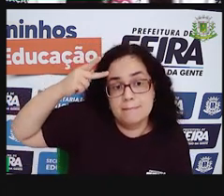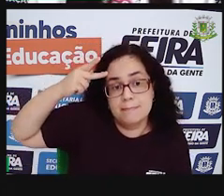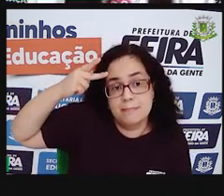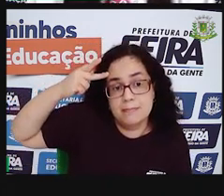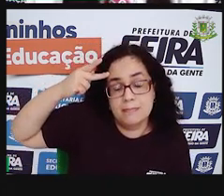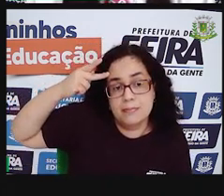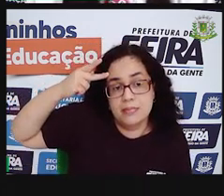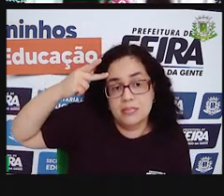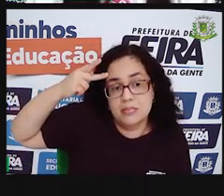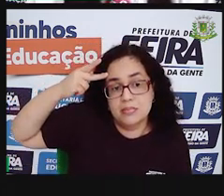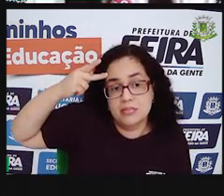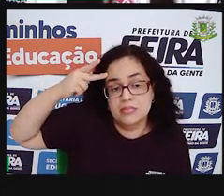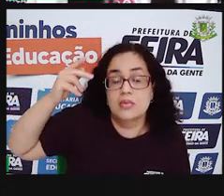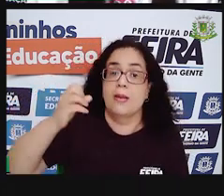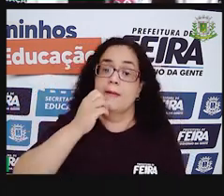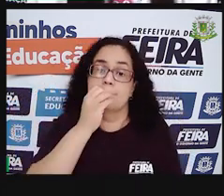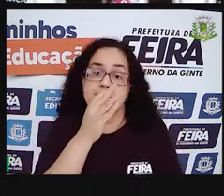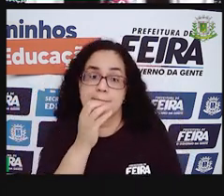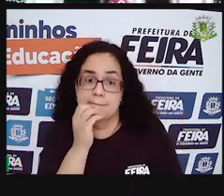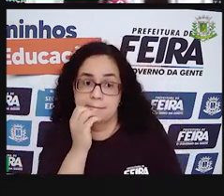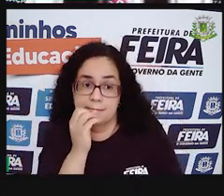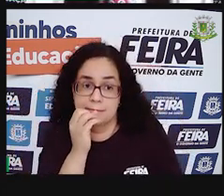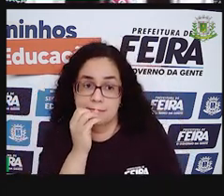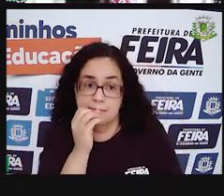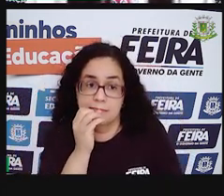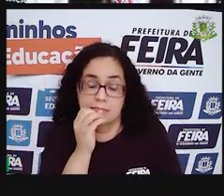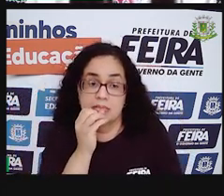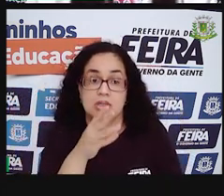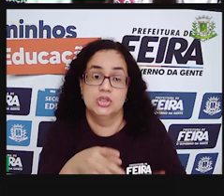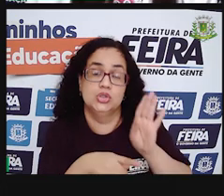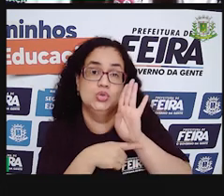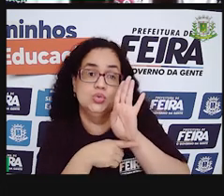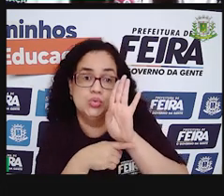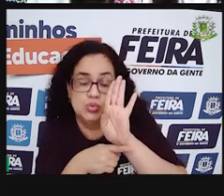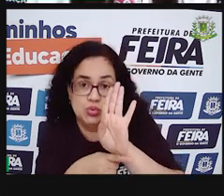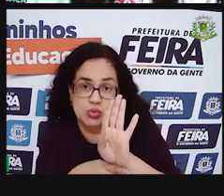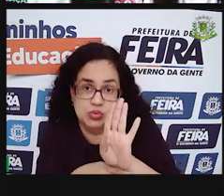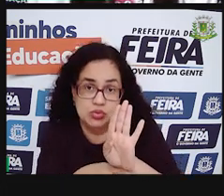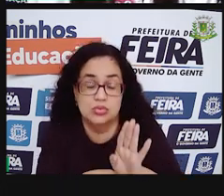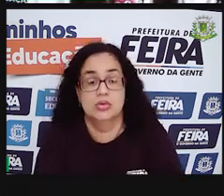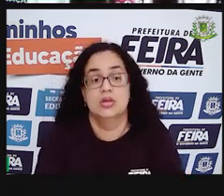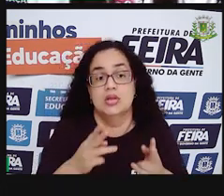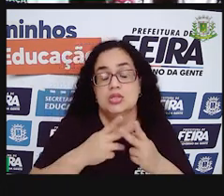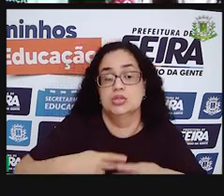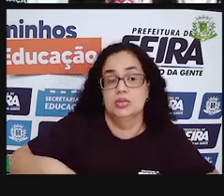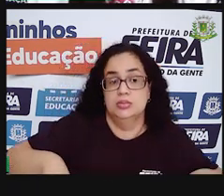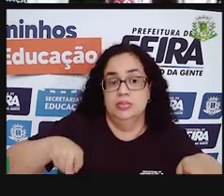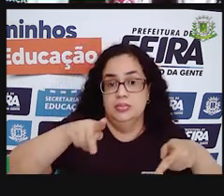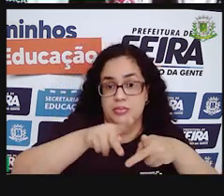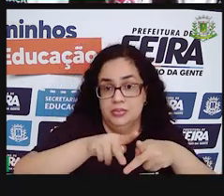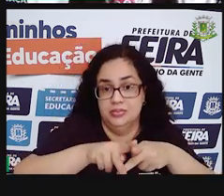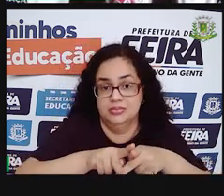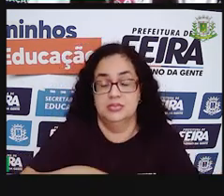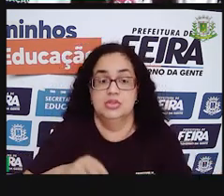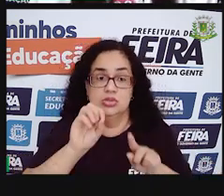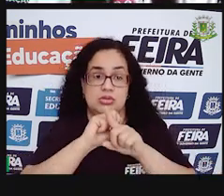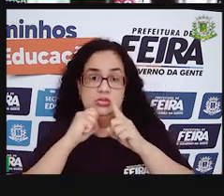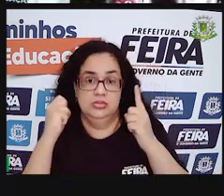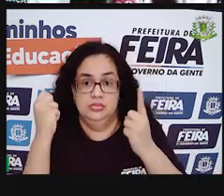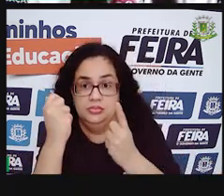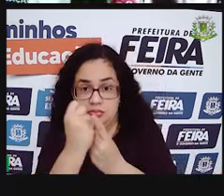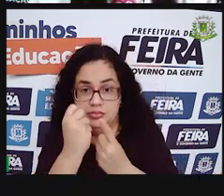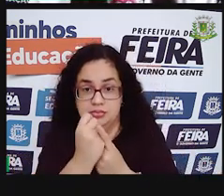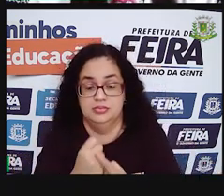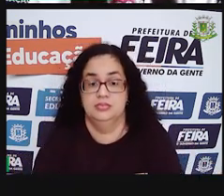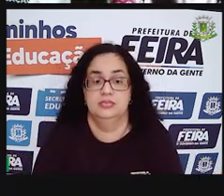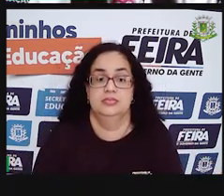colocadas num ponto positivo, num ponto de contribuição com a nossa população, com a nossa sociedade.